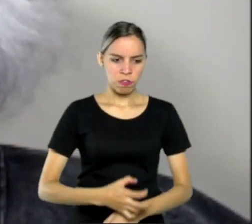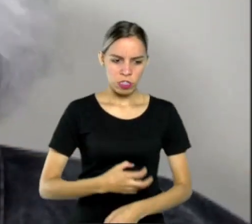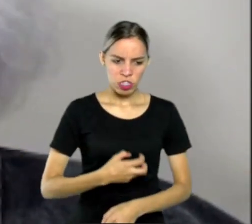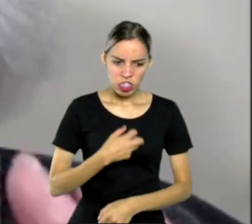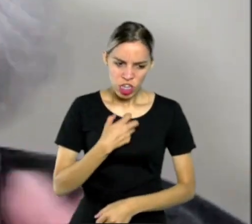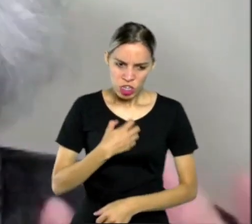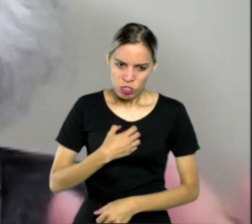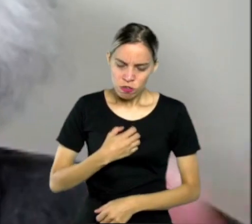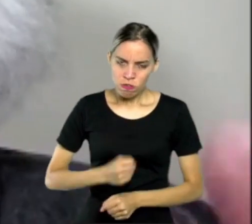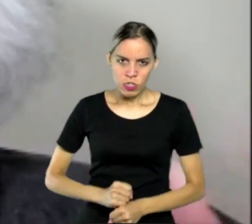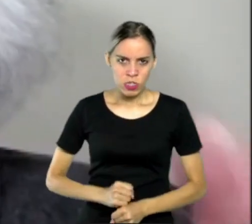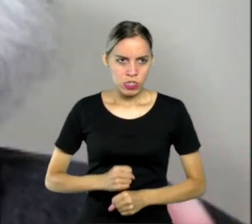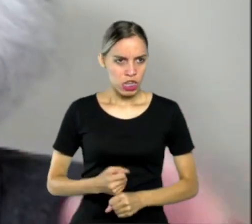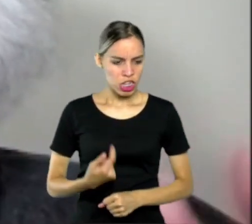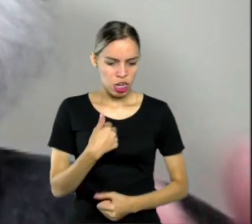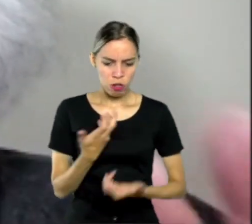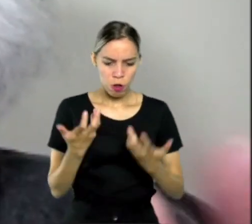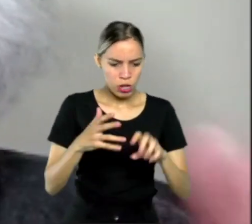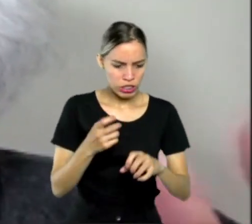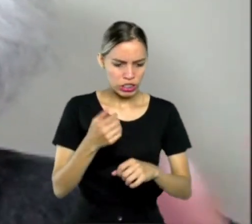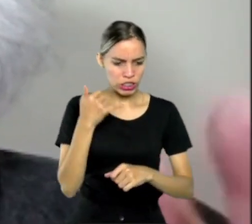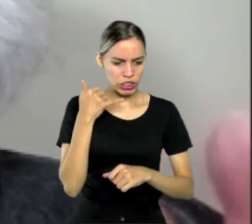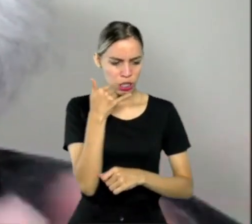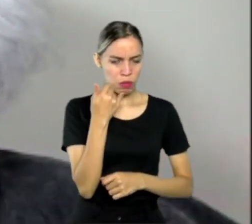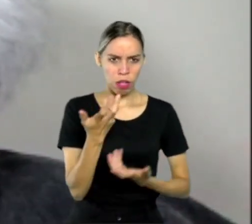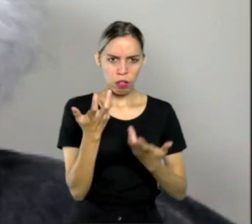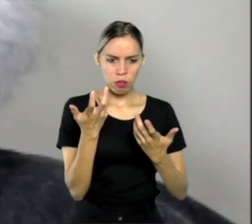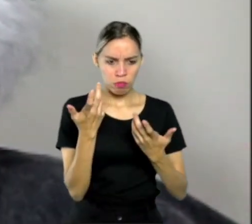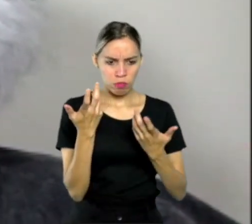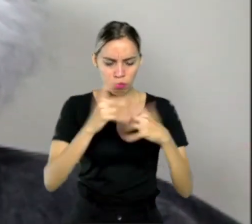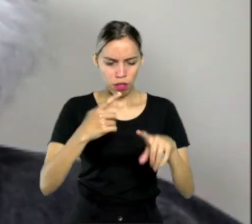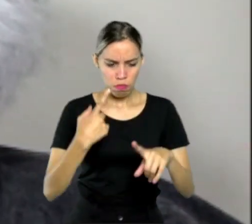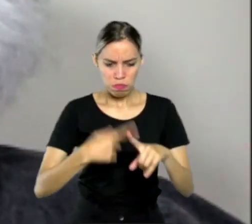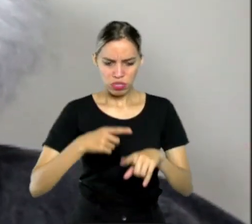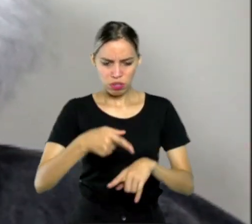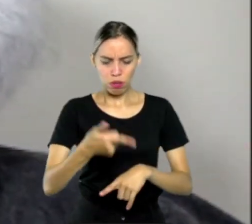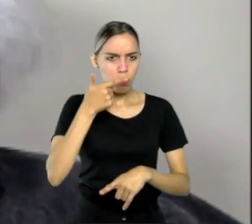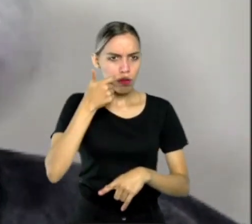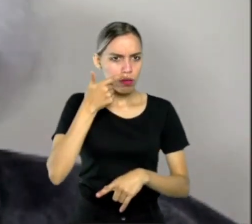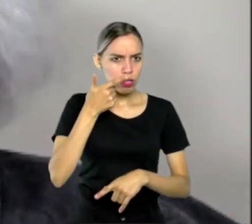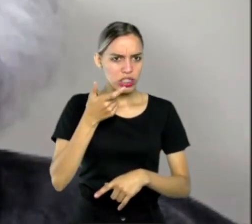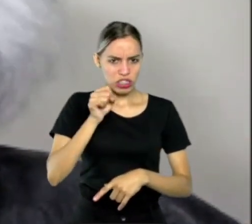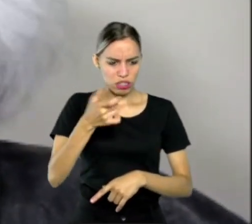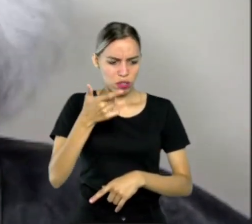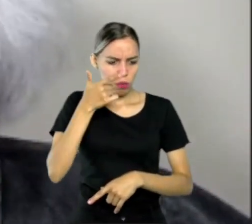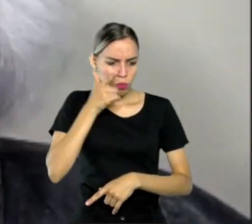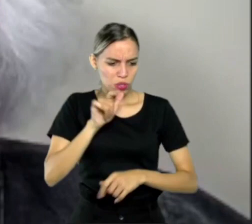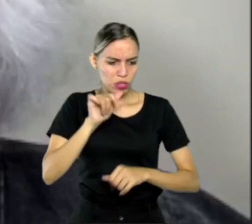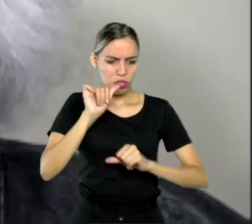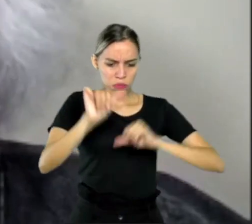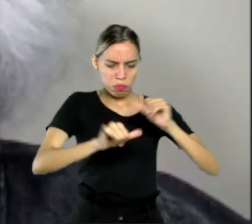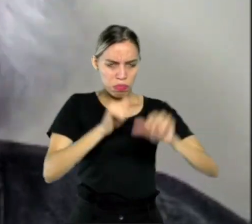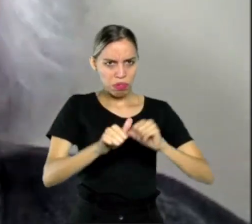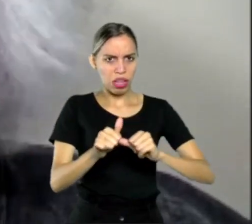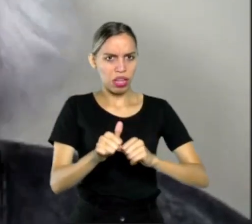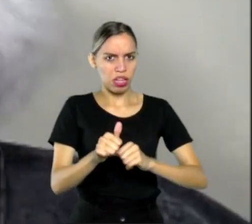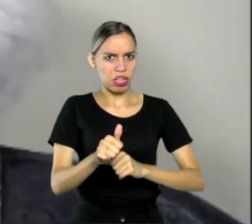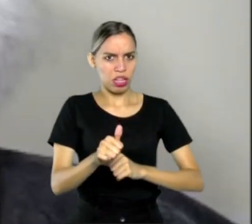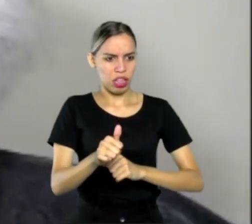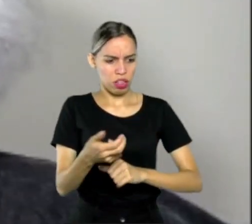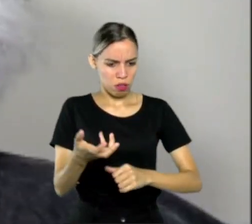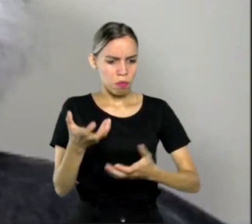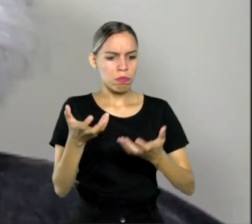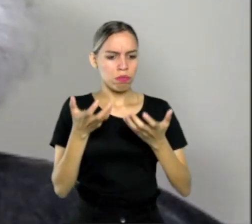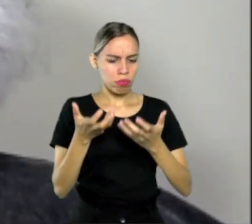desesperada. Eu falei, eu não quero mais celular se eu não conseguir tirar esse diabo daqui. Mas eu mexi, não sei te dizer como, mas que ele